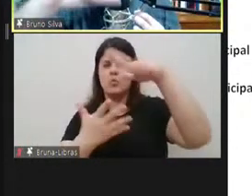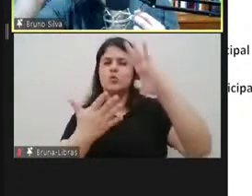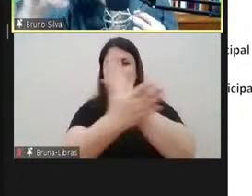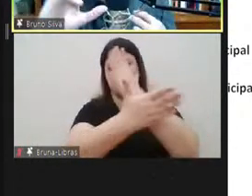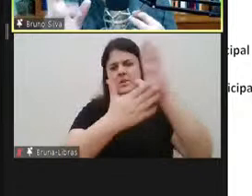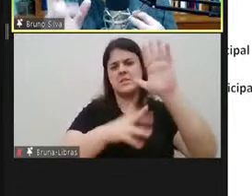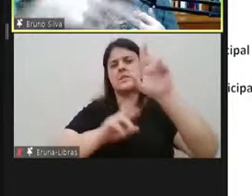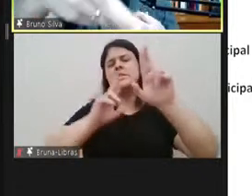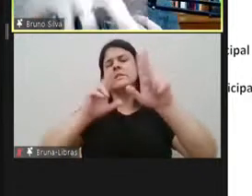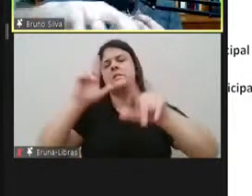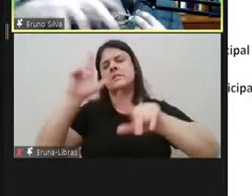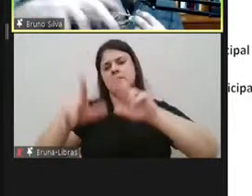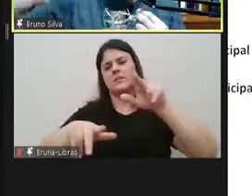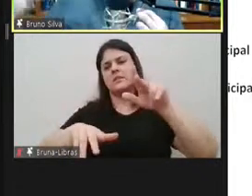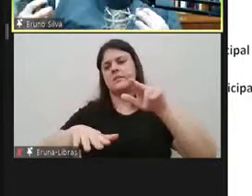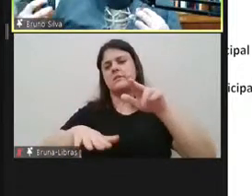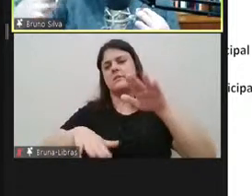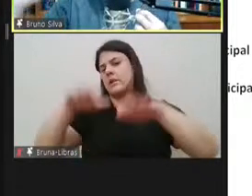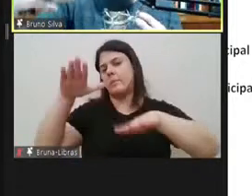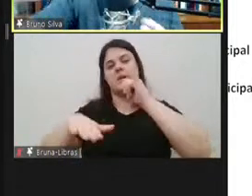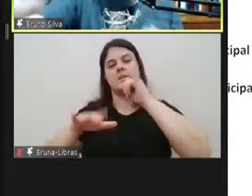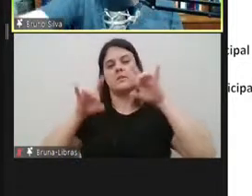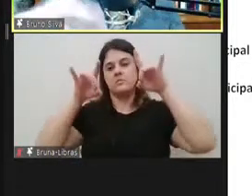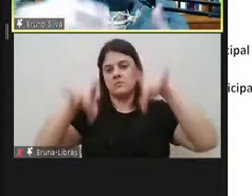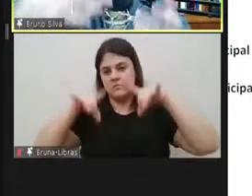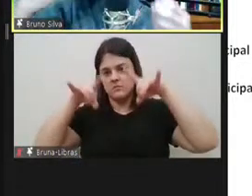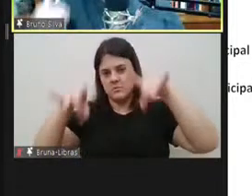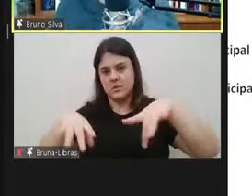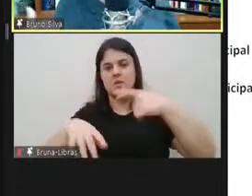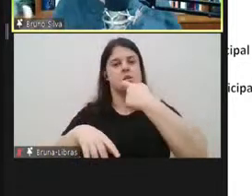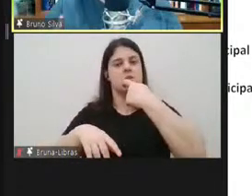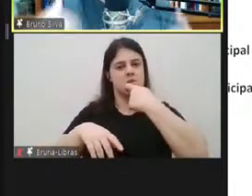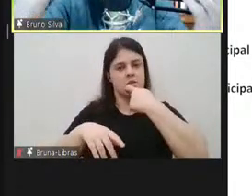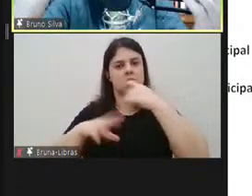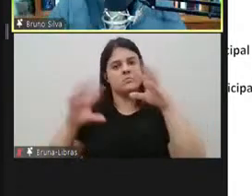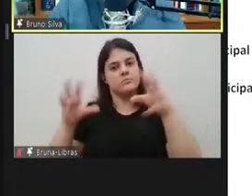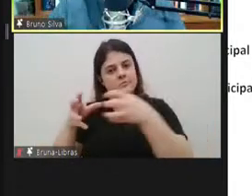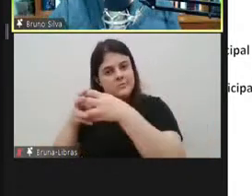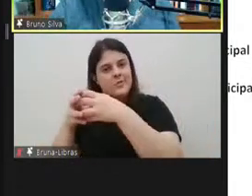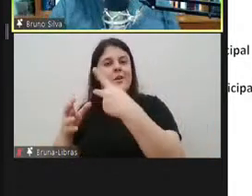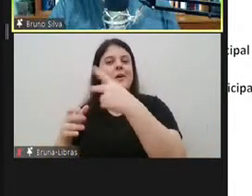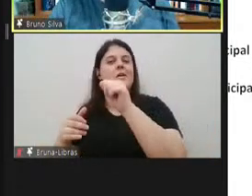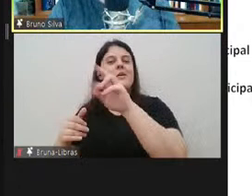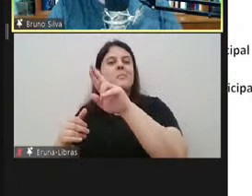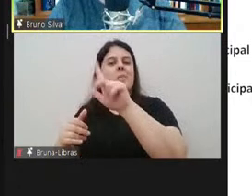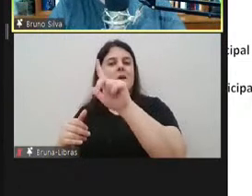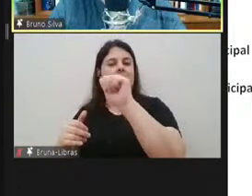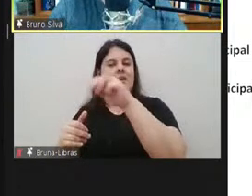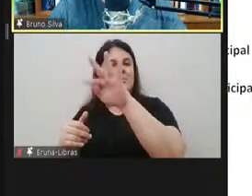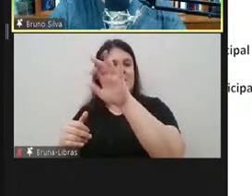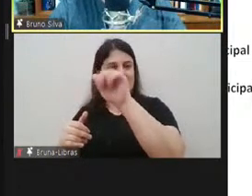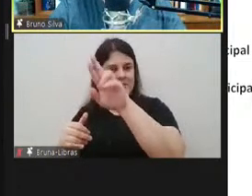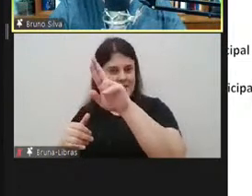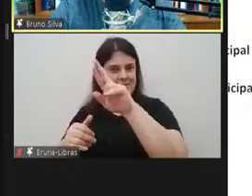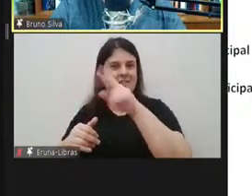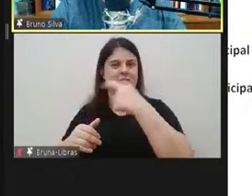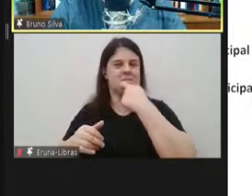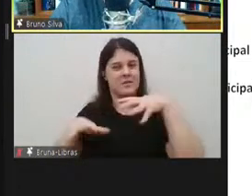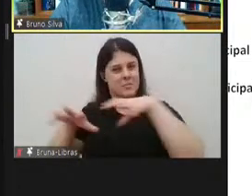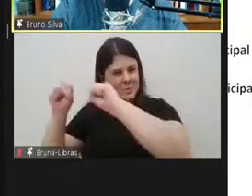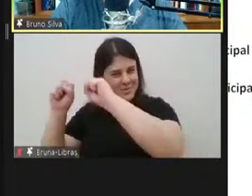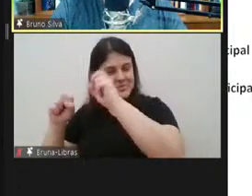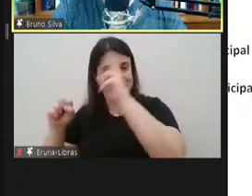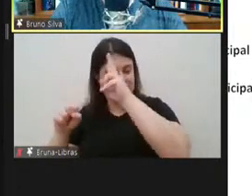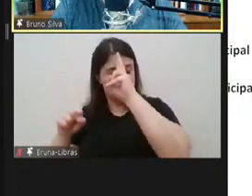depende também da colonização desses países por exemplo Austrália colonizada pelos ingleses também mantém um sistema parlamentar né Aí você já tem países